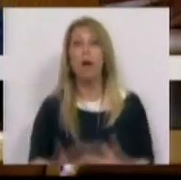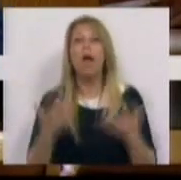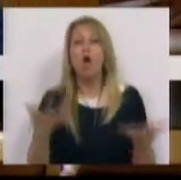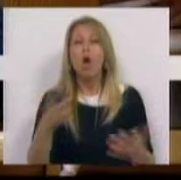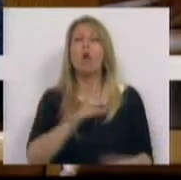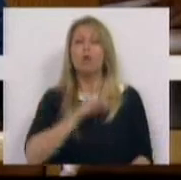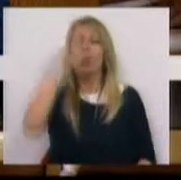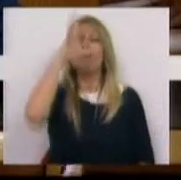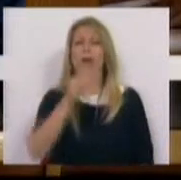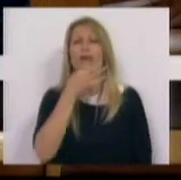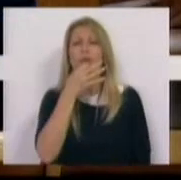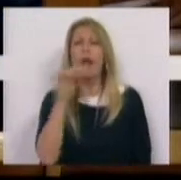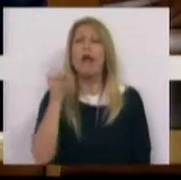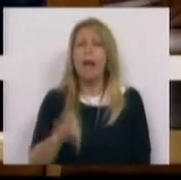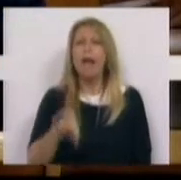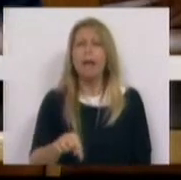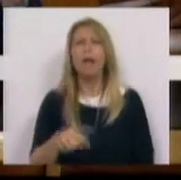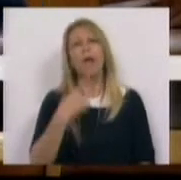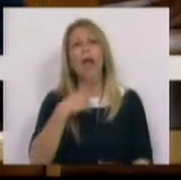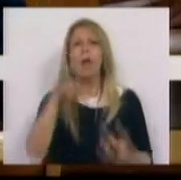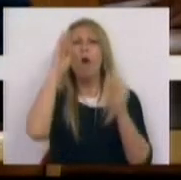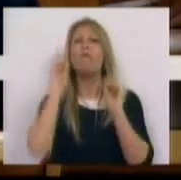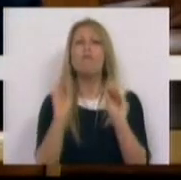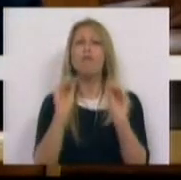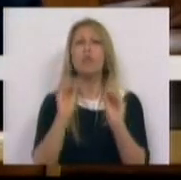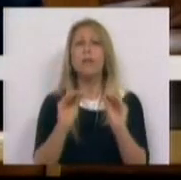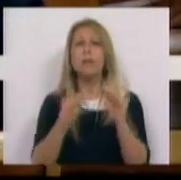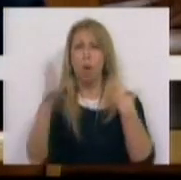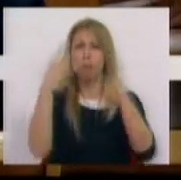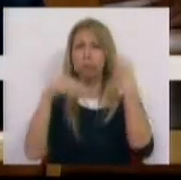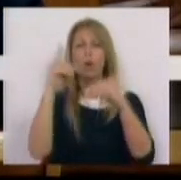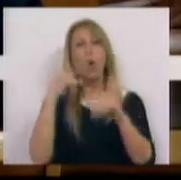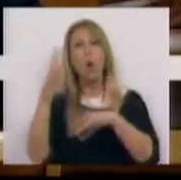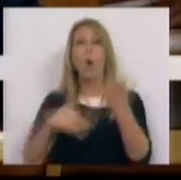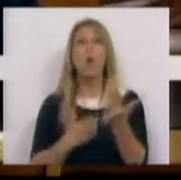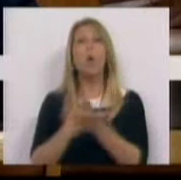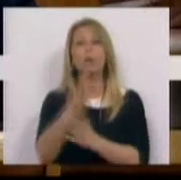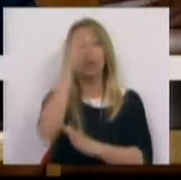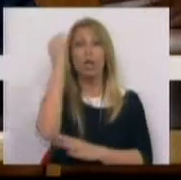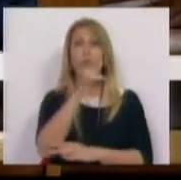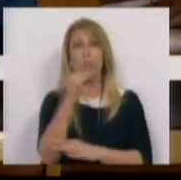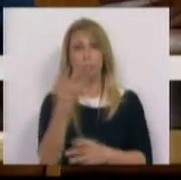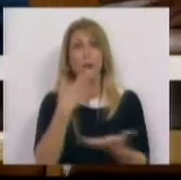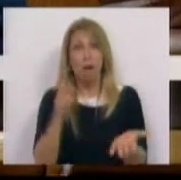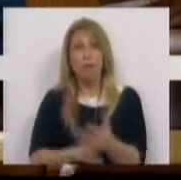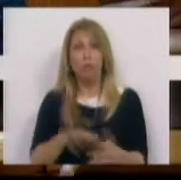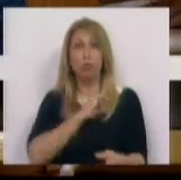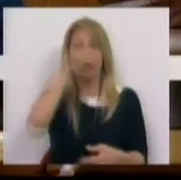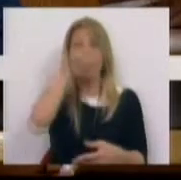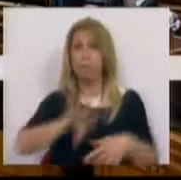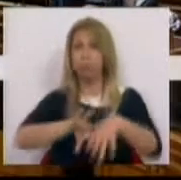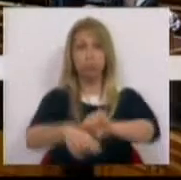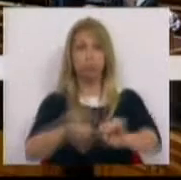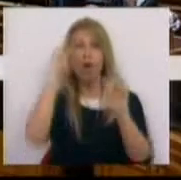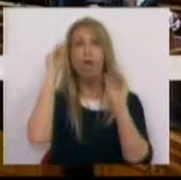dos docentes, mas a verdade é que o Sr. Ministro destruiu a formação contínua dos docentes.